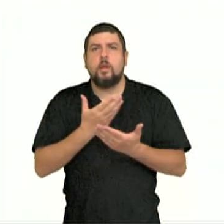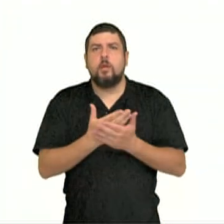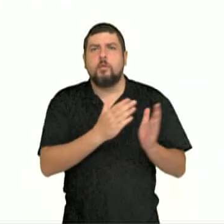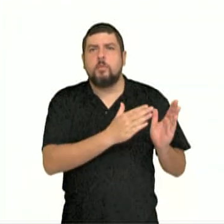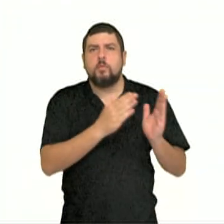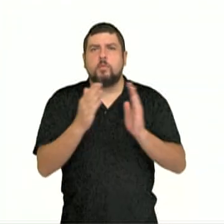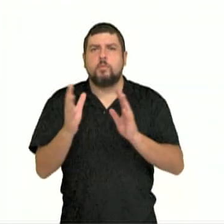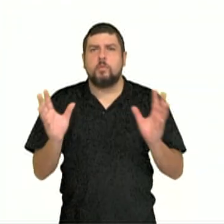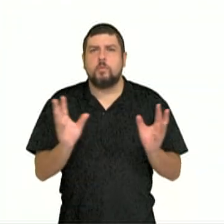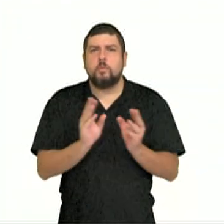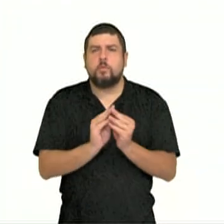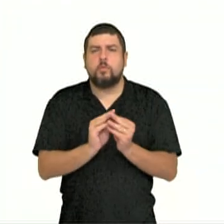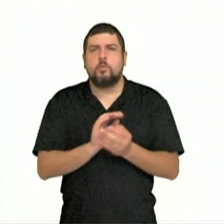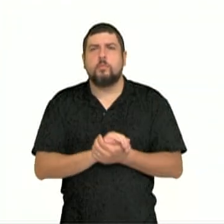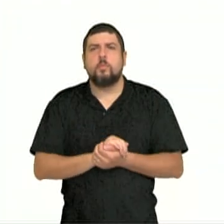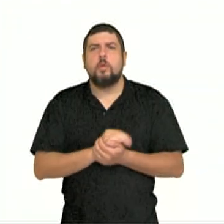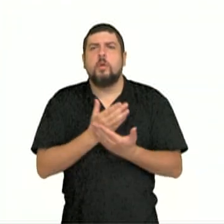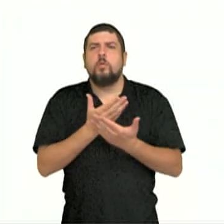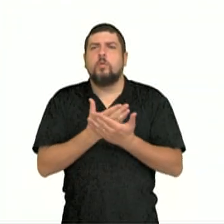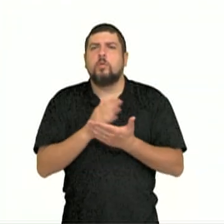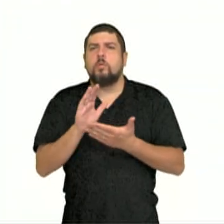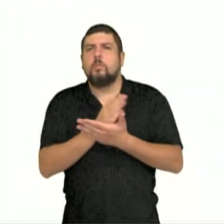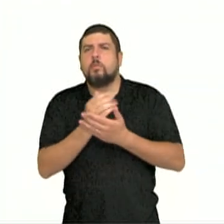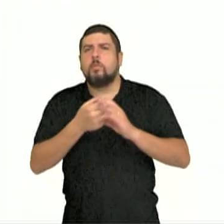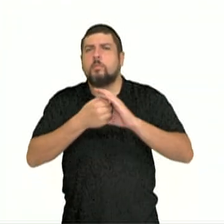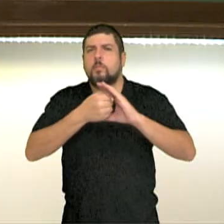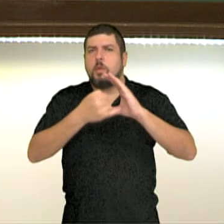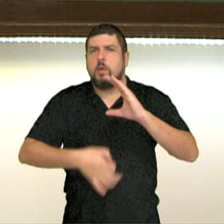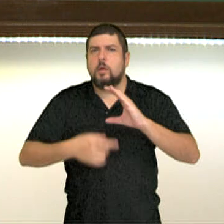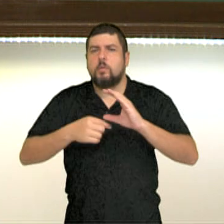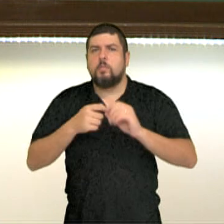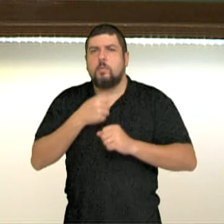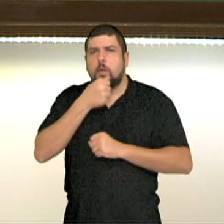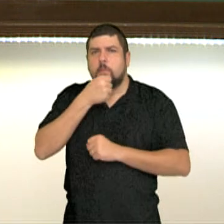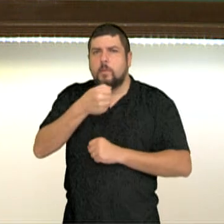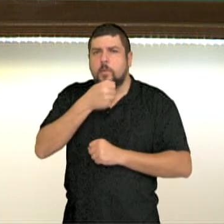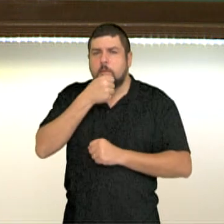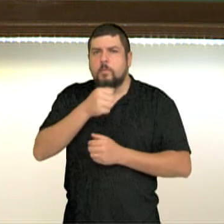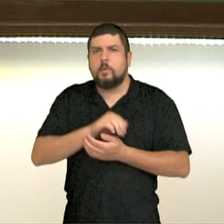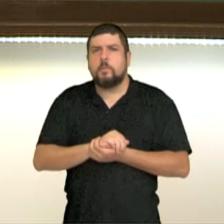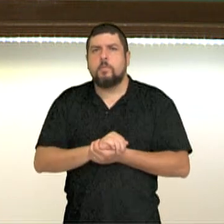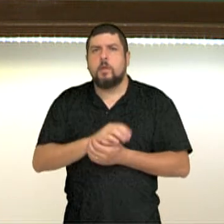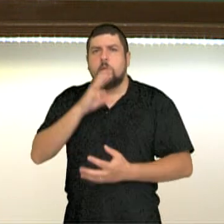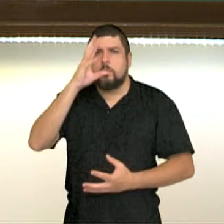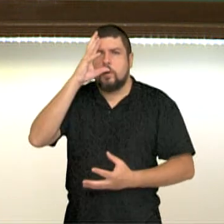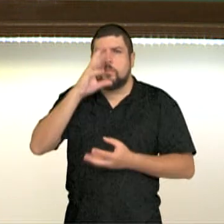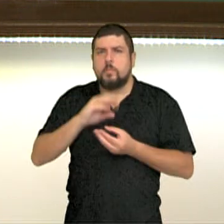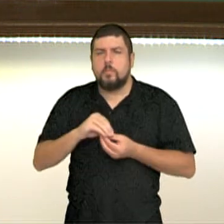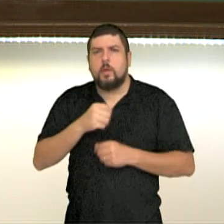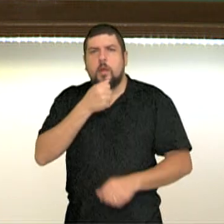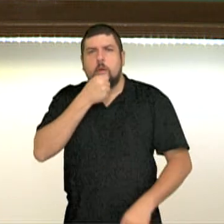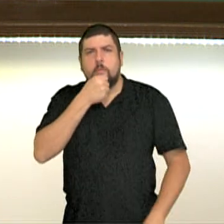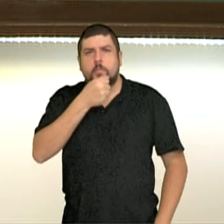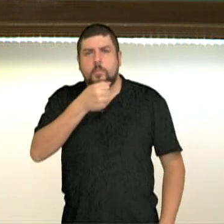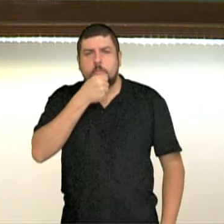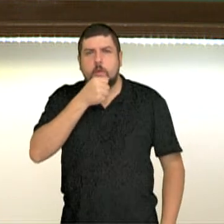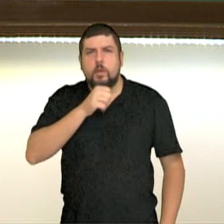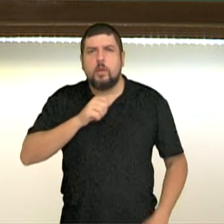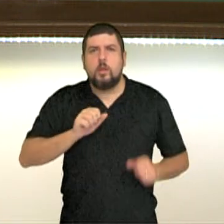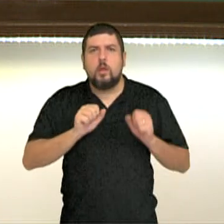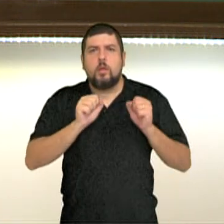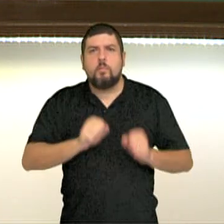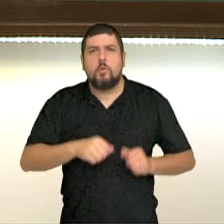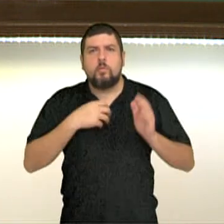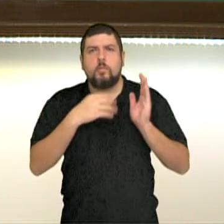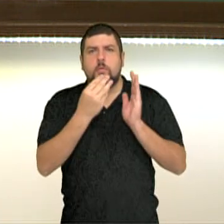nós estudamos algumas características do gênero entrevista, entendendo que a entrevista é um gênero textual que pode